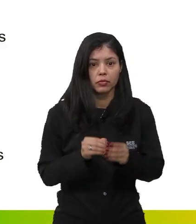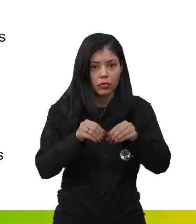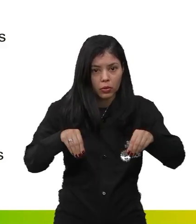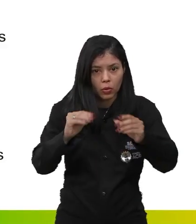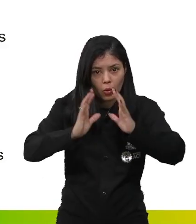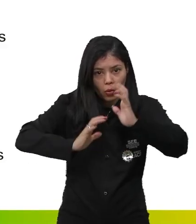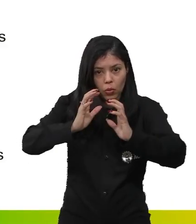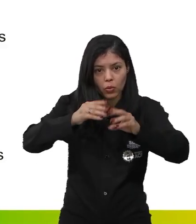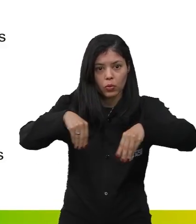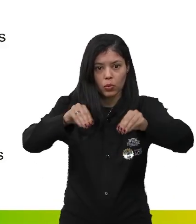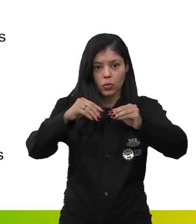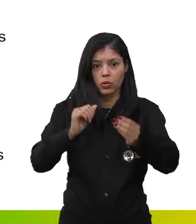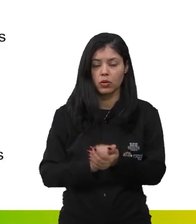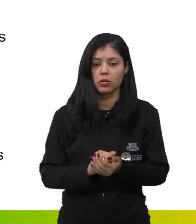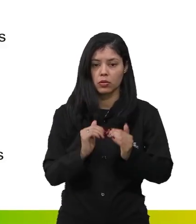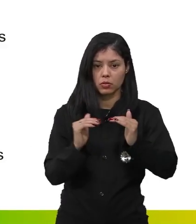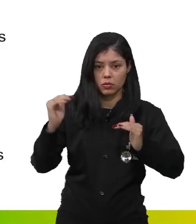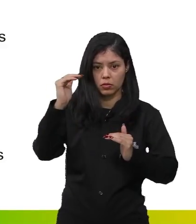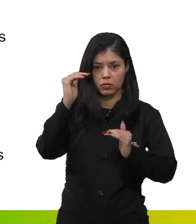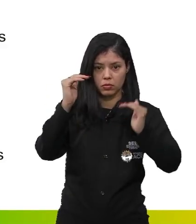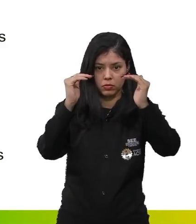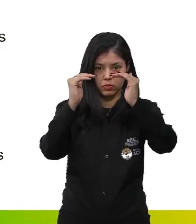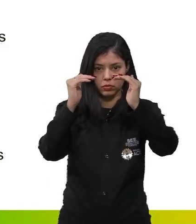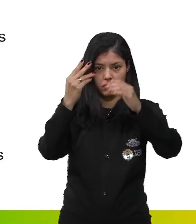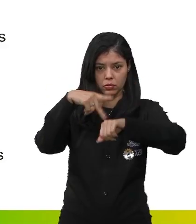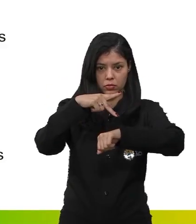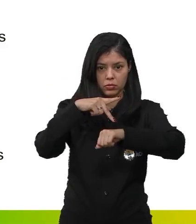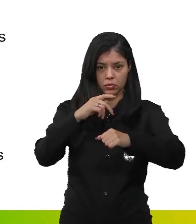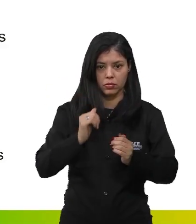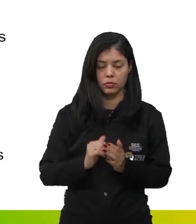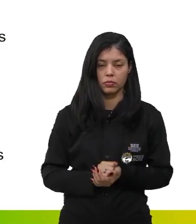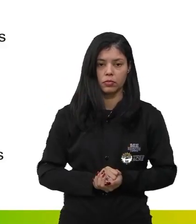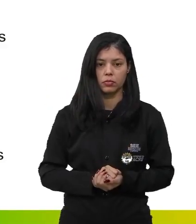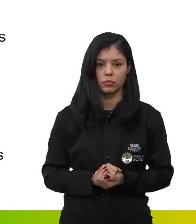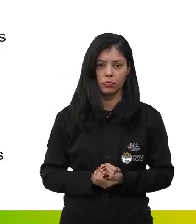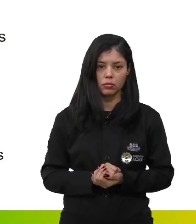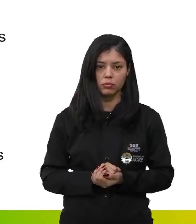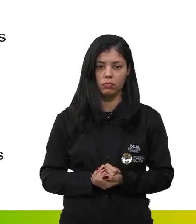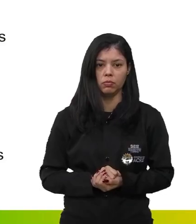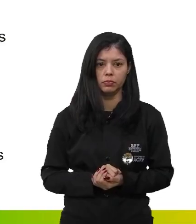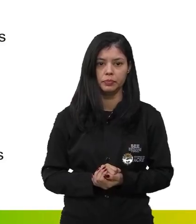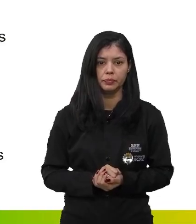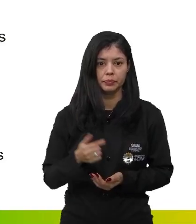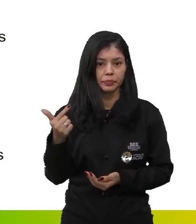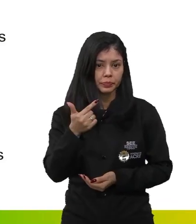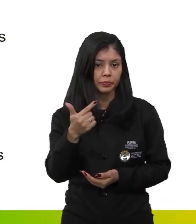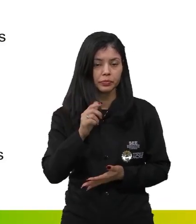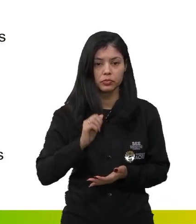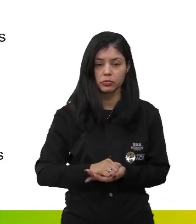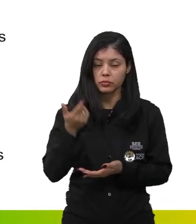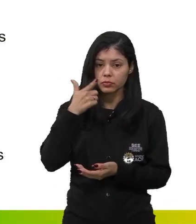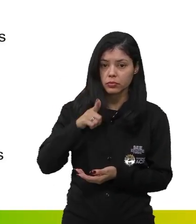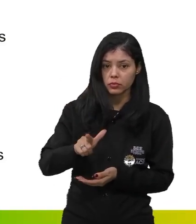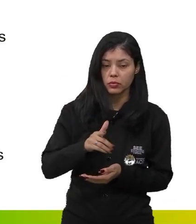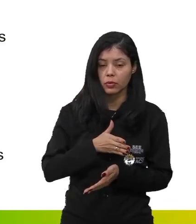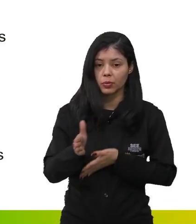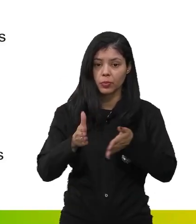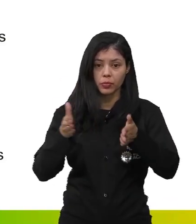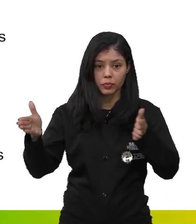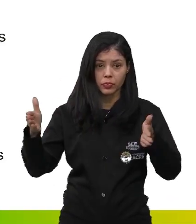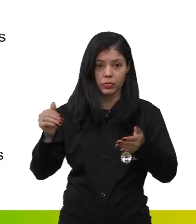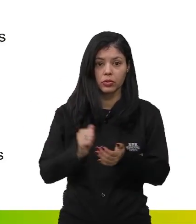os conflitos territoriais entre potências ibéricas. Em segundo lugar, garantir as